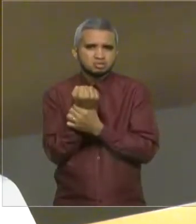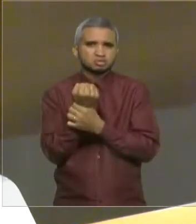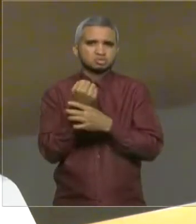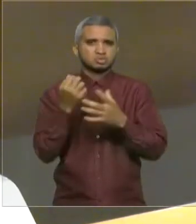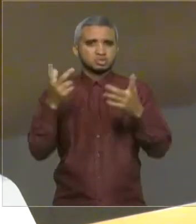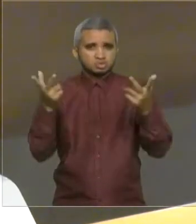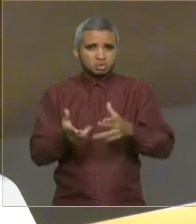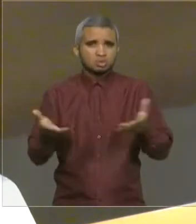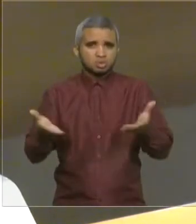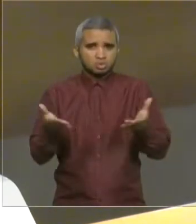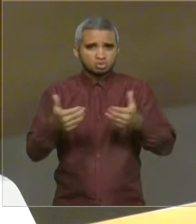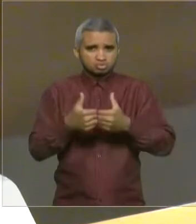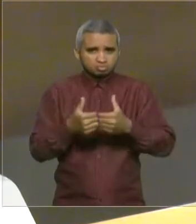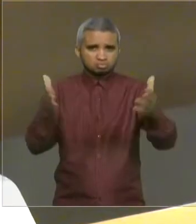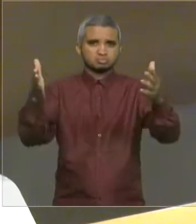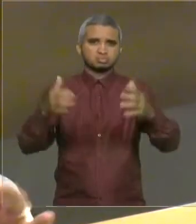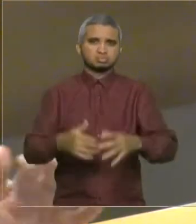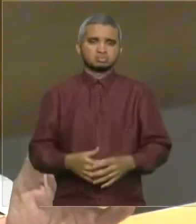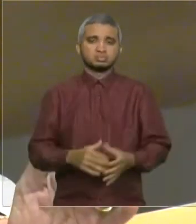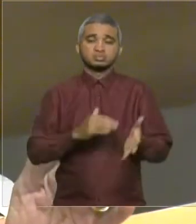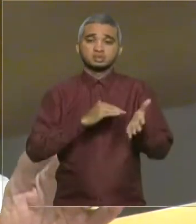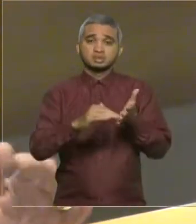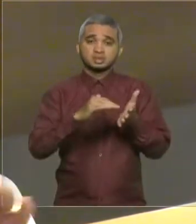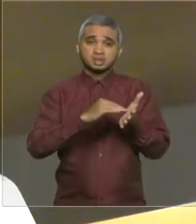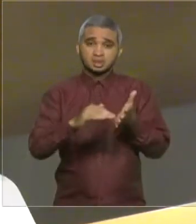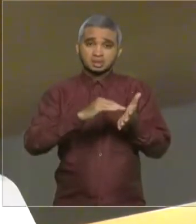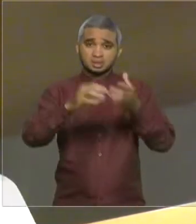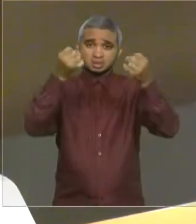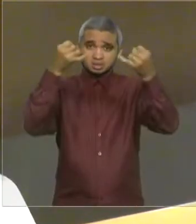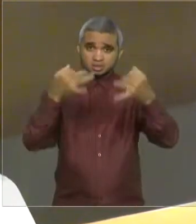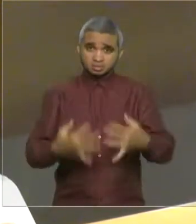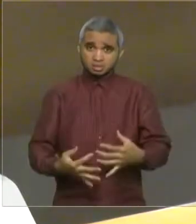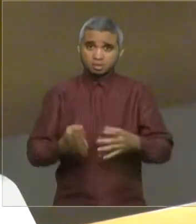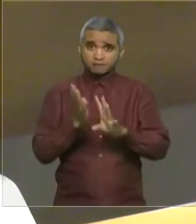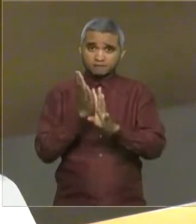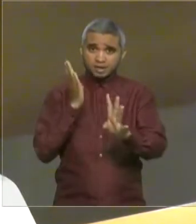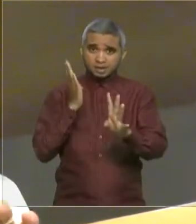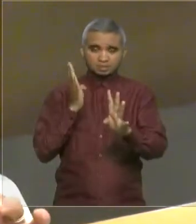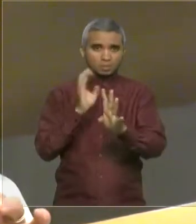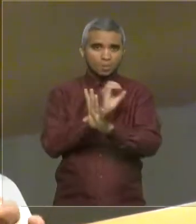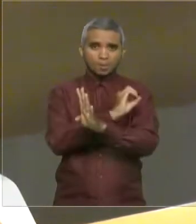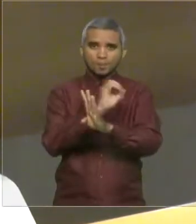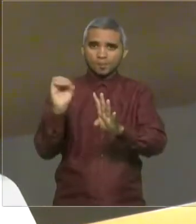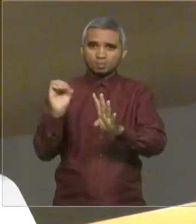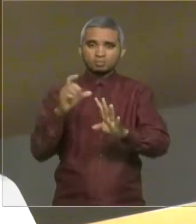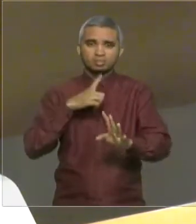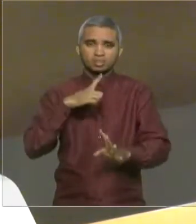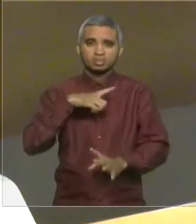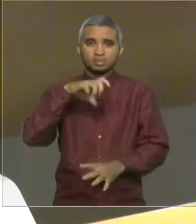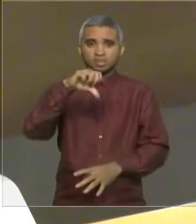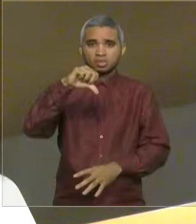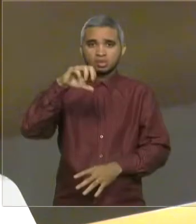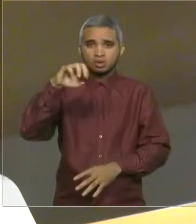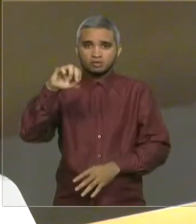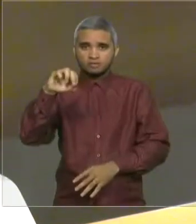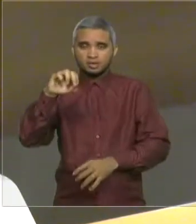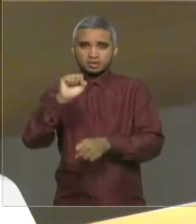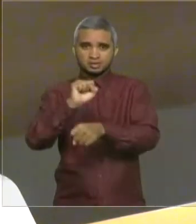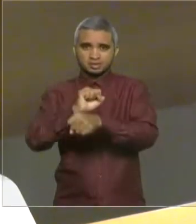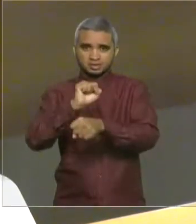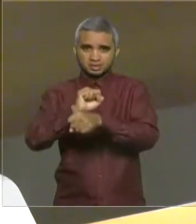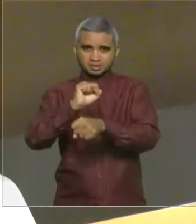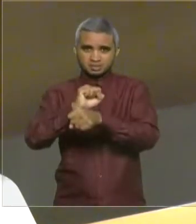secretário colocou que a fila zerou. Nós temos hoje 90 pacientes aguardando